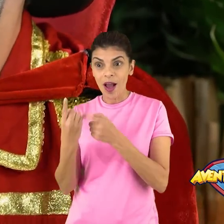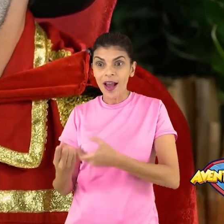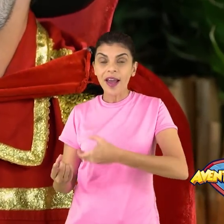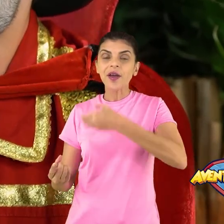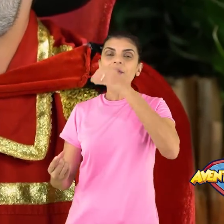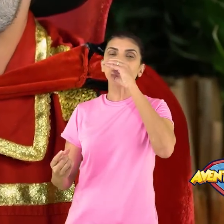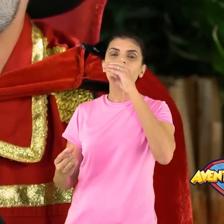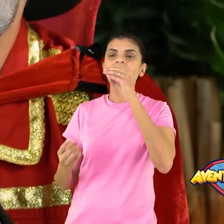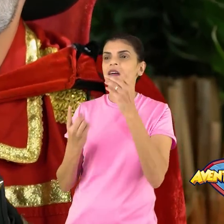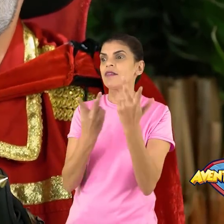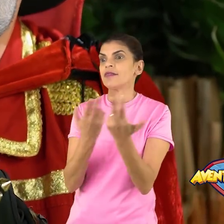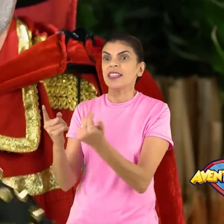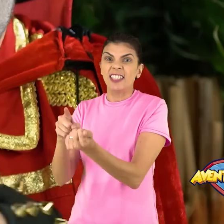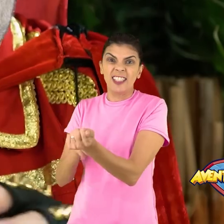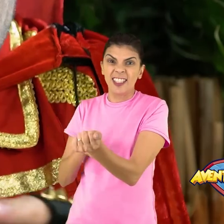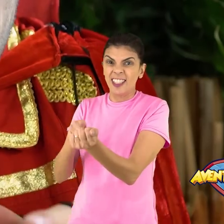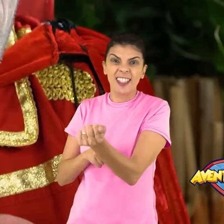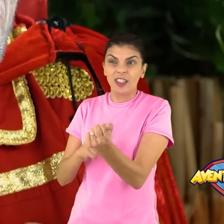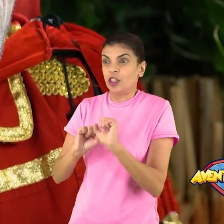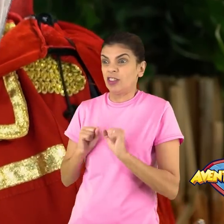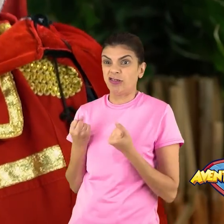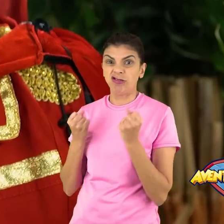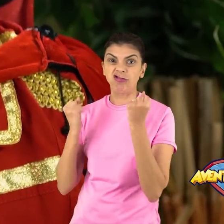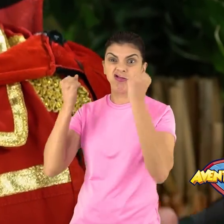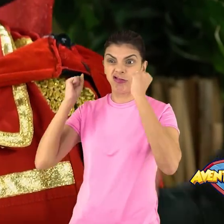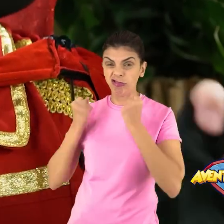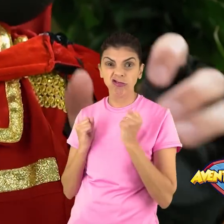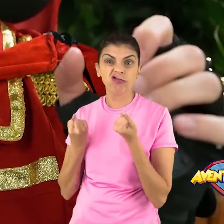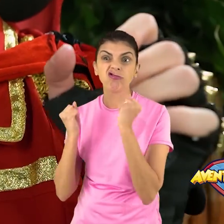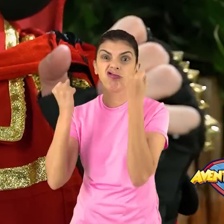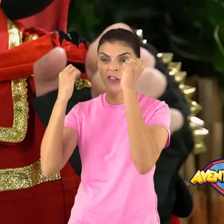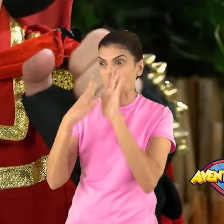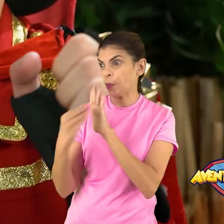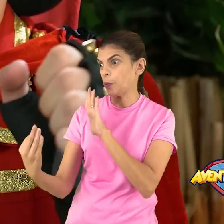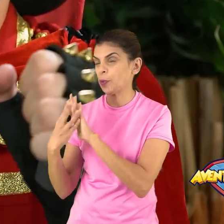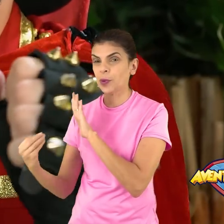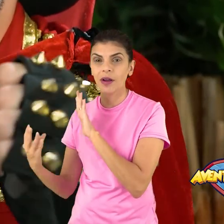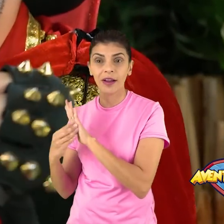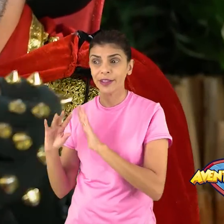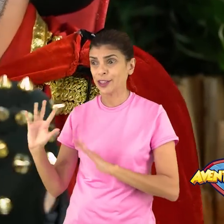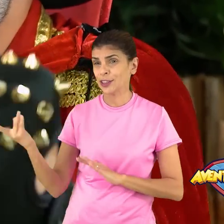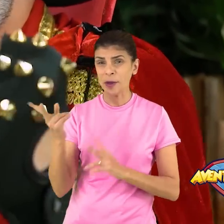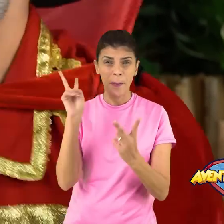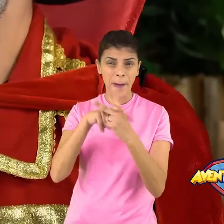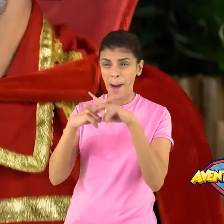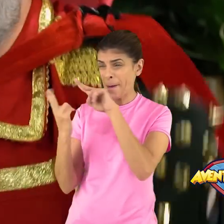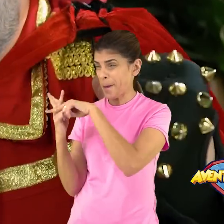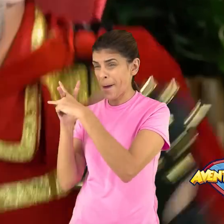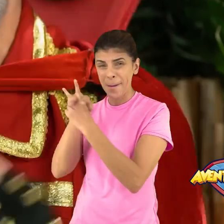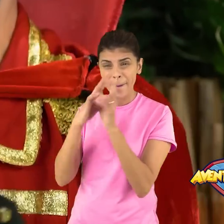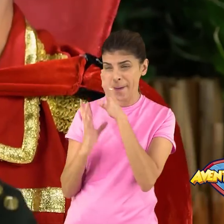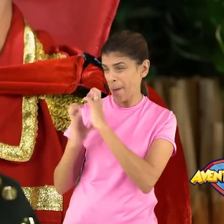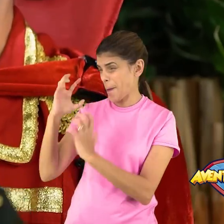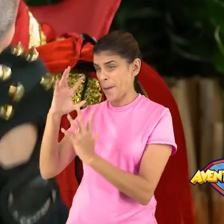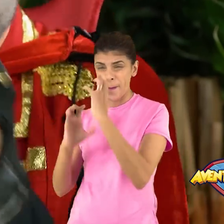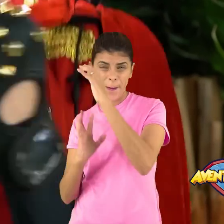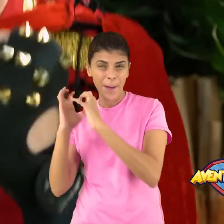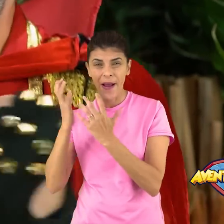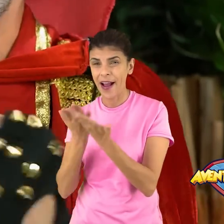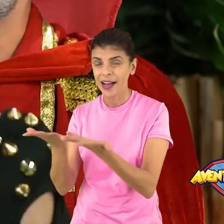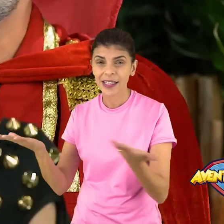e ele vai ficar irritando todos os outros aventureiros com as imitações e eles vão acabar brigando entre